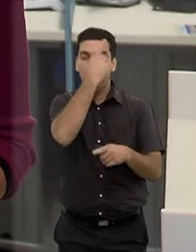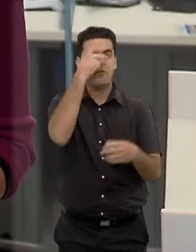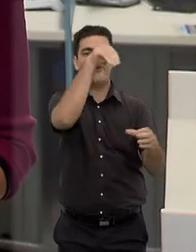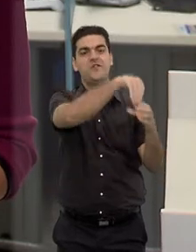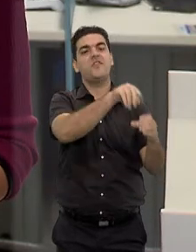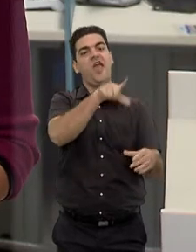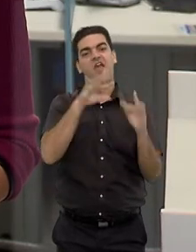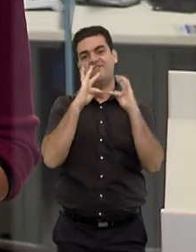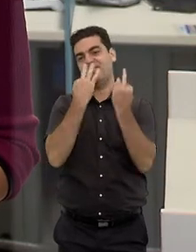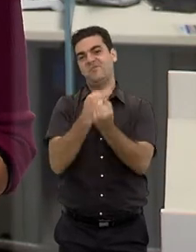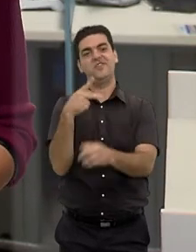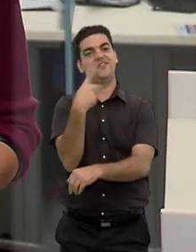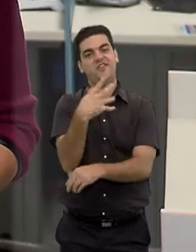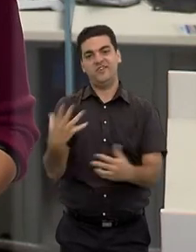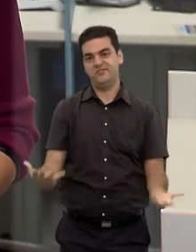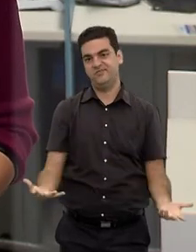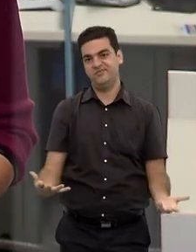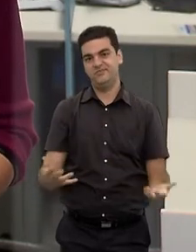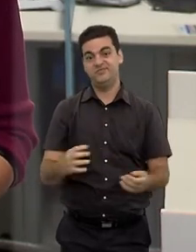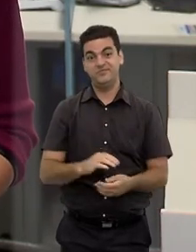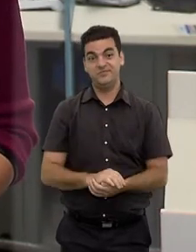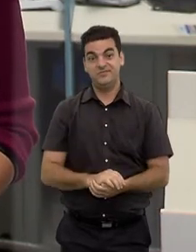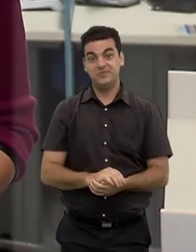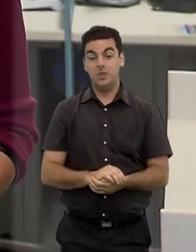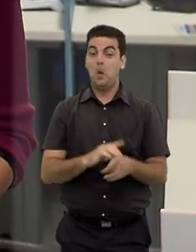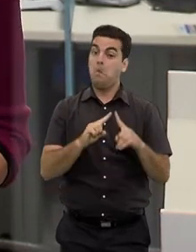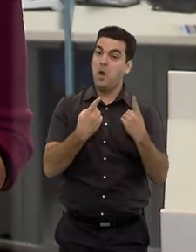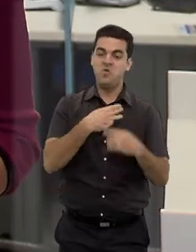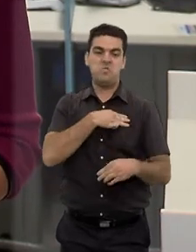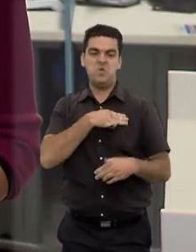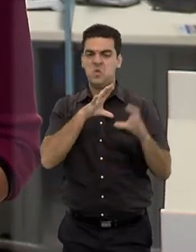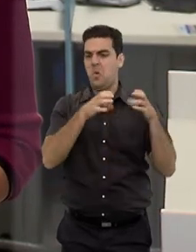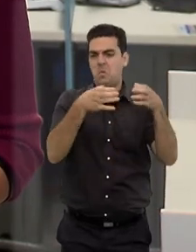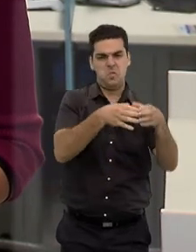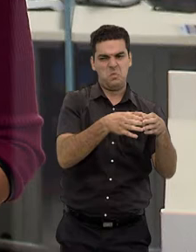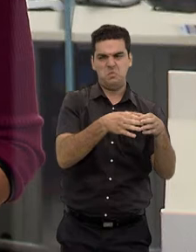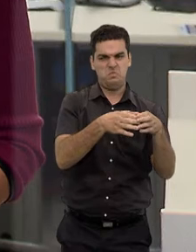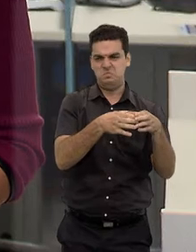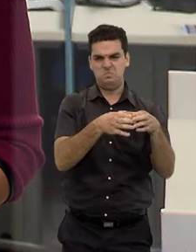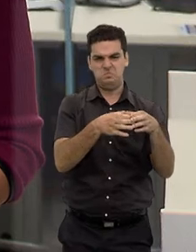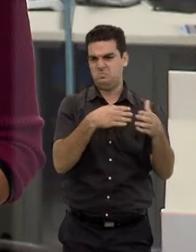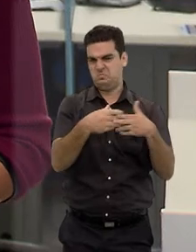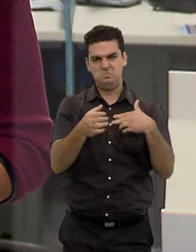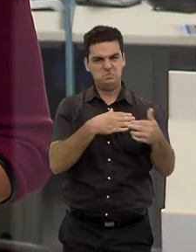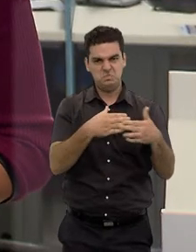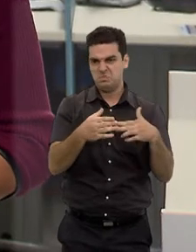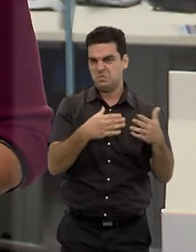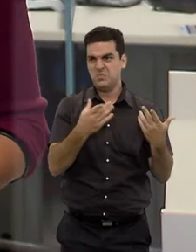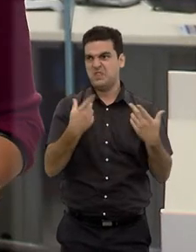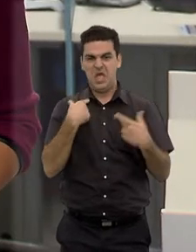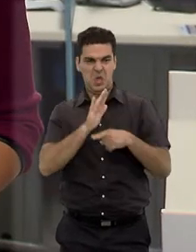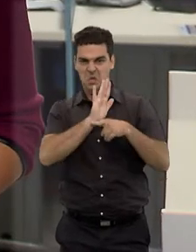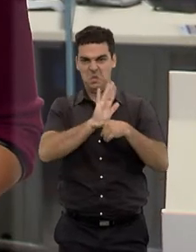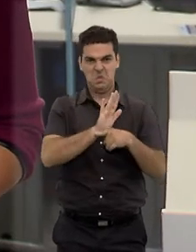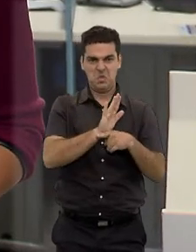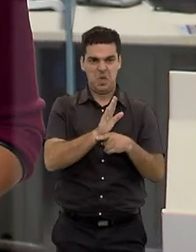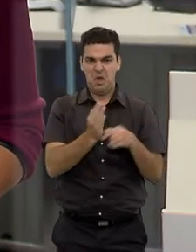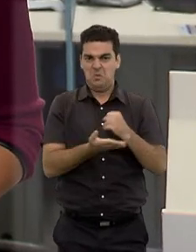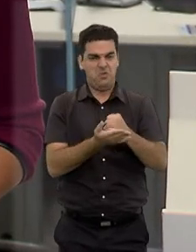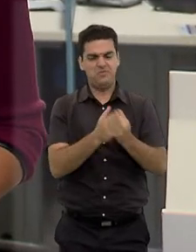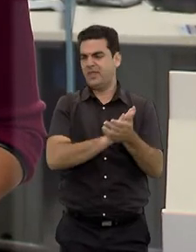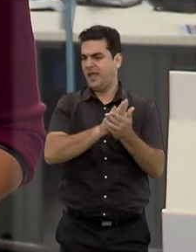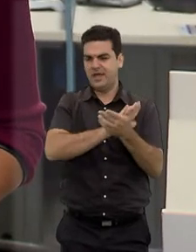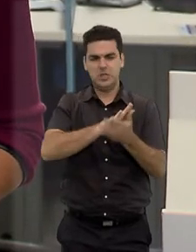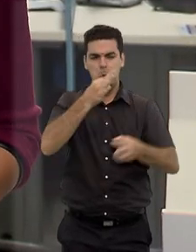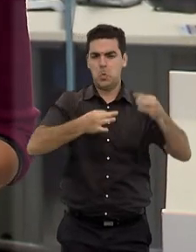dos integrantes do colegiado é irmão do ex-governador. Mas os ministros do STJ consideraram que não houve qualquer tipo de favorecimento